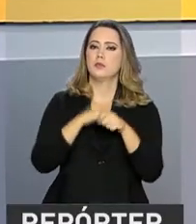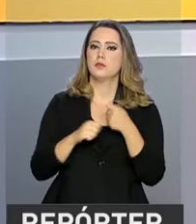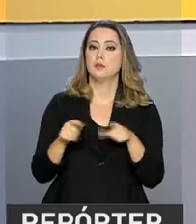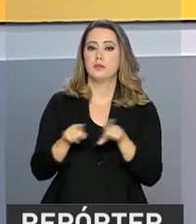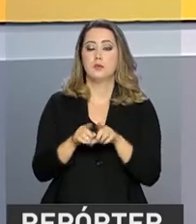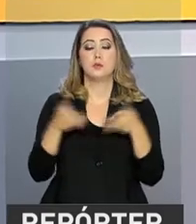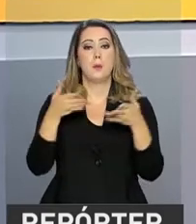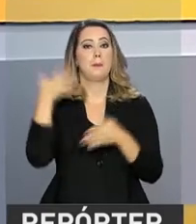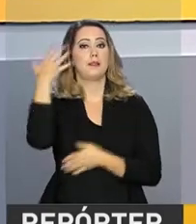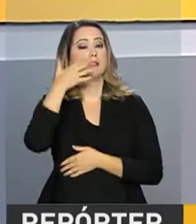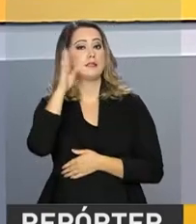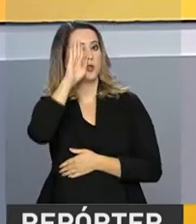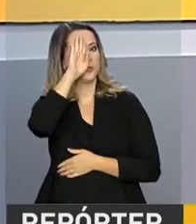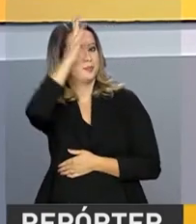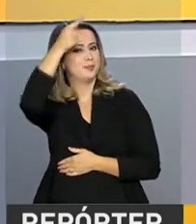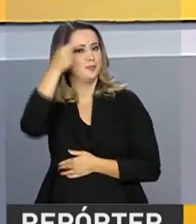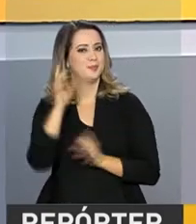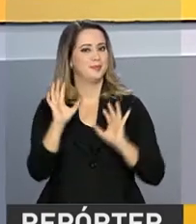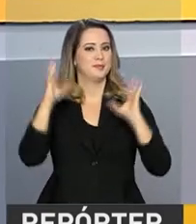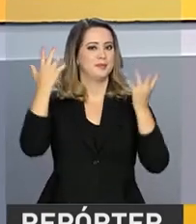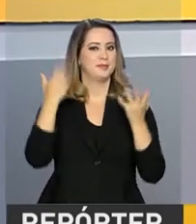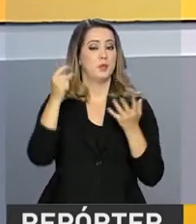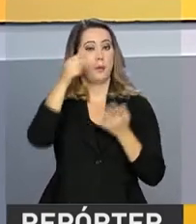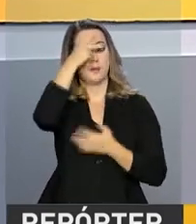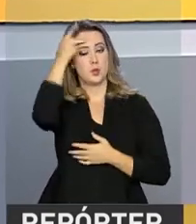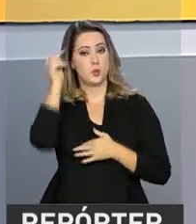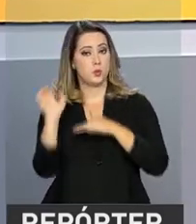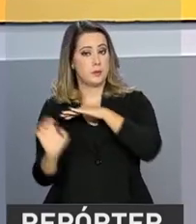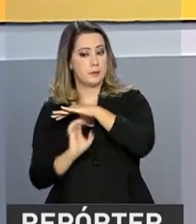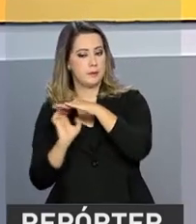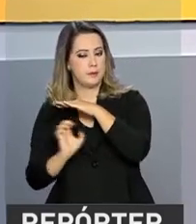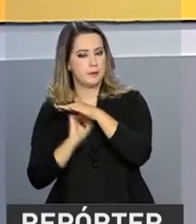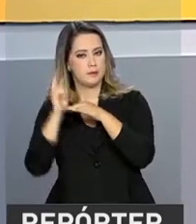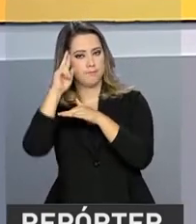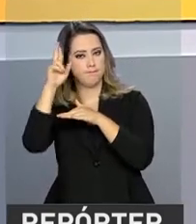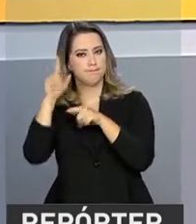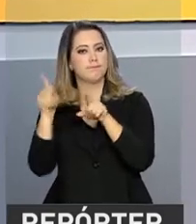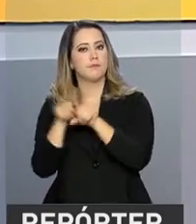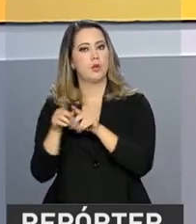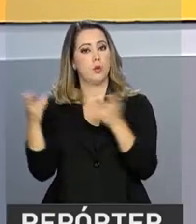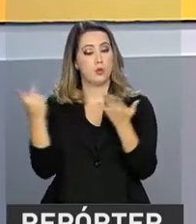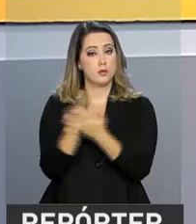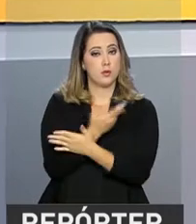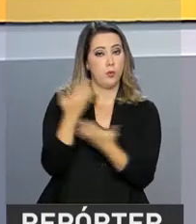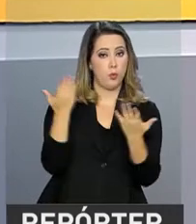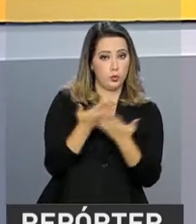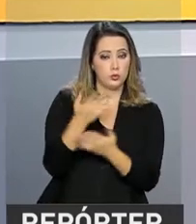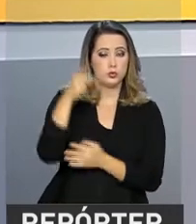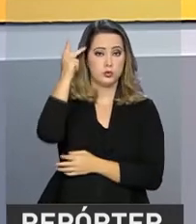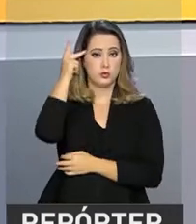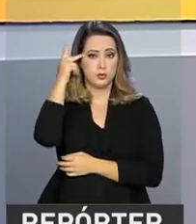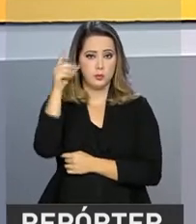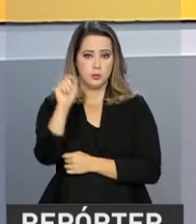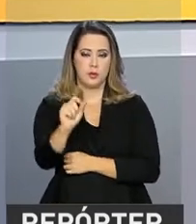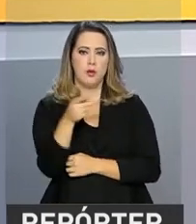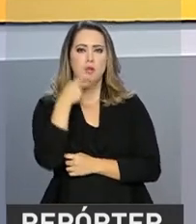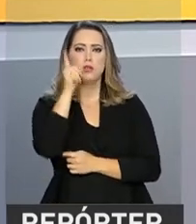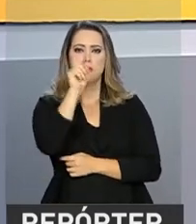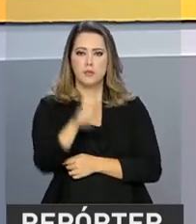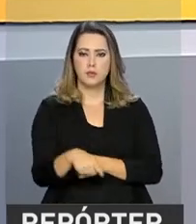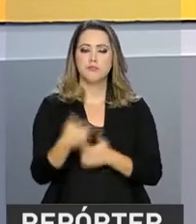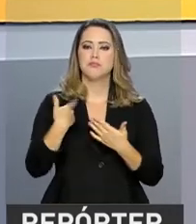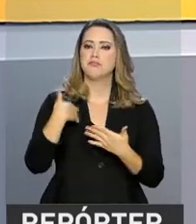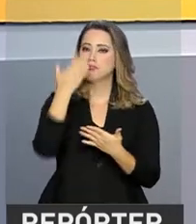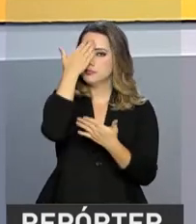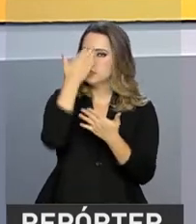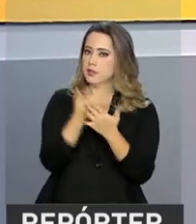foi o palestrante principal em um evento para investidores realizado hoje em São Paulo. Meirelles disse que está otimista com relação à aprovação